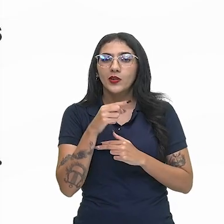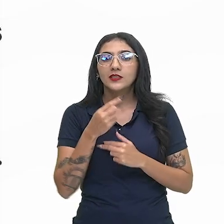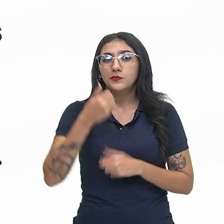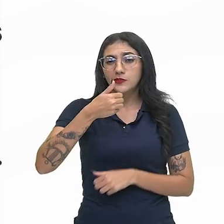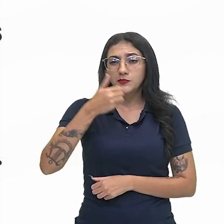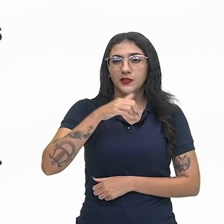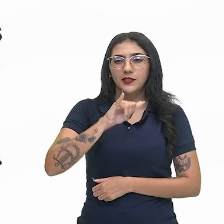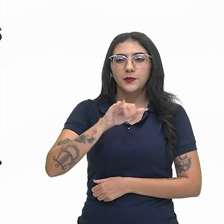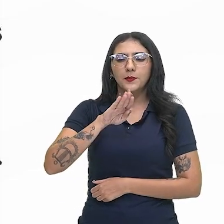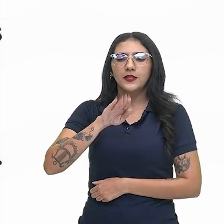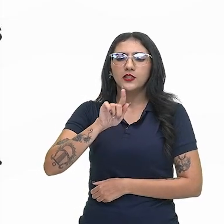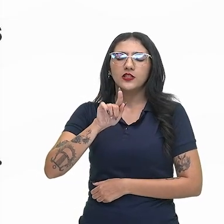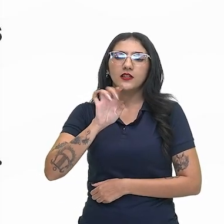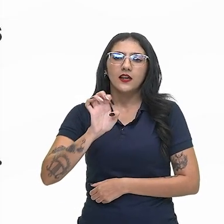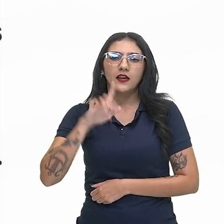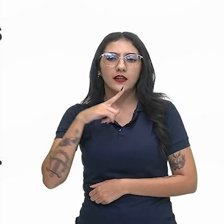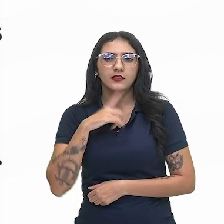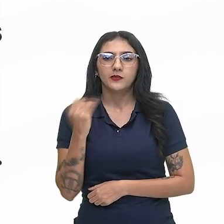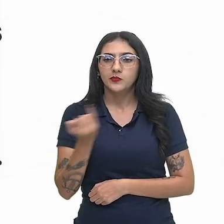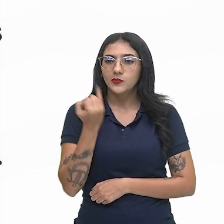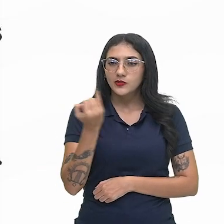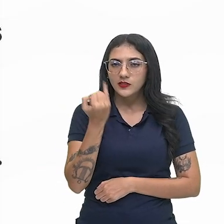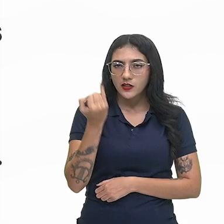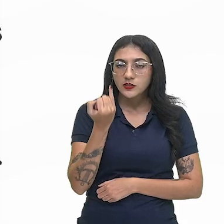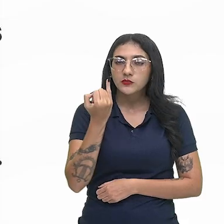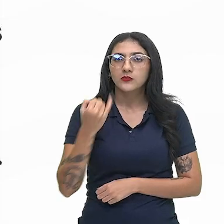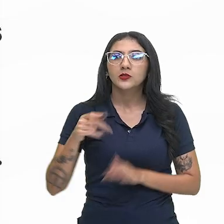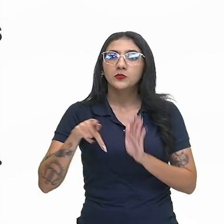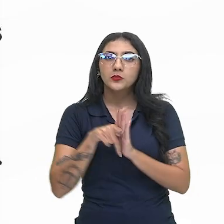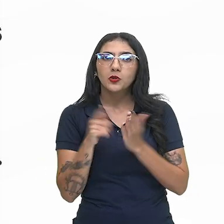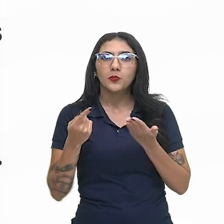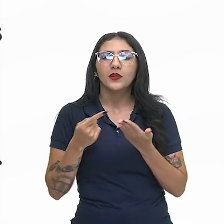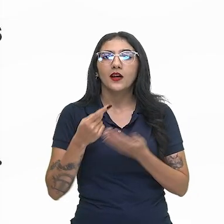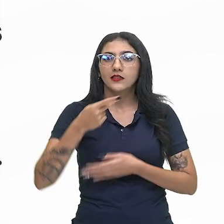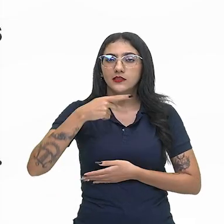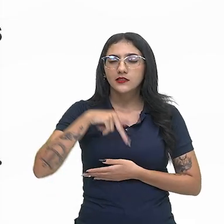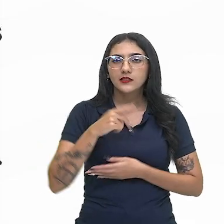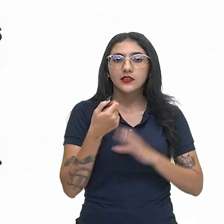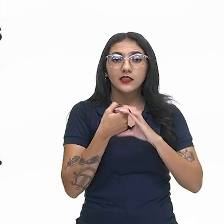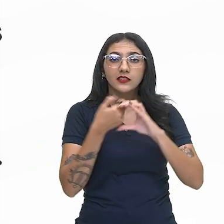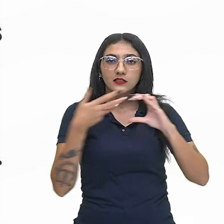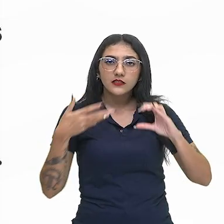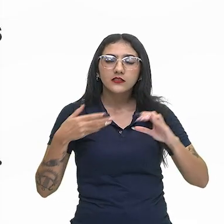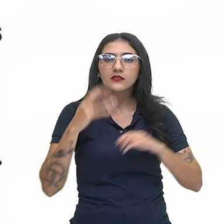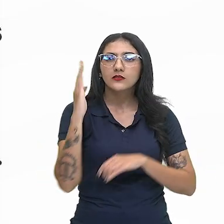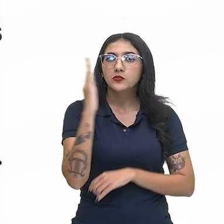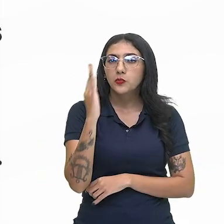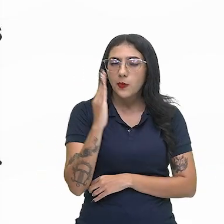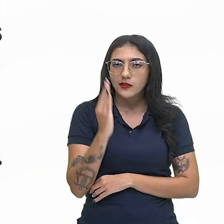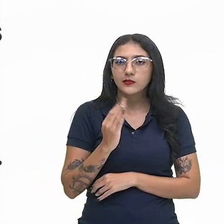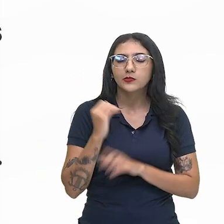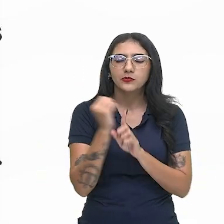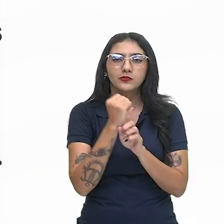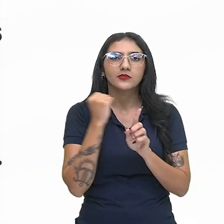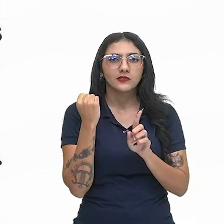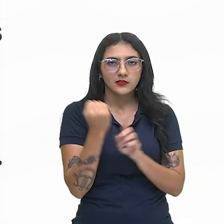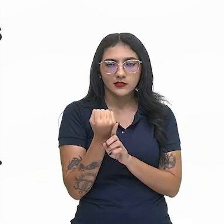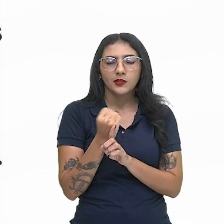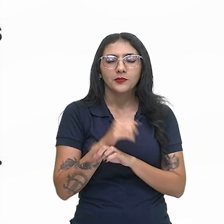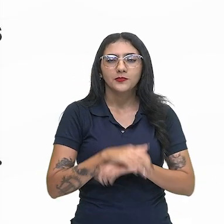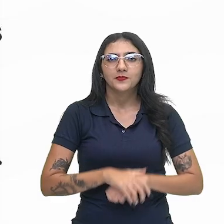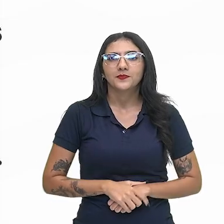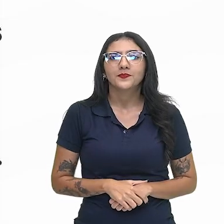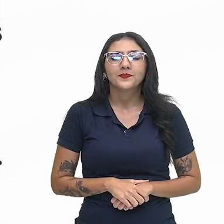muito importante na construção e na identificação e na caracterização social do